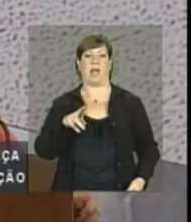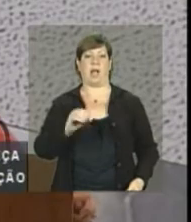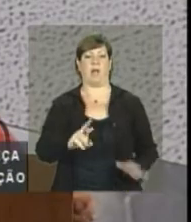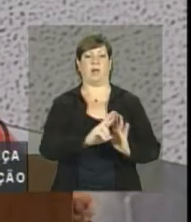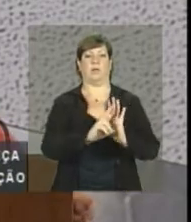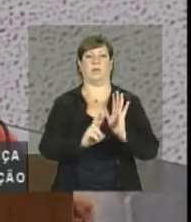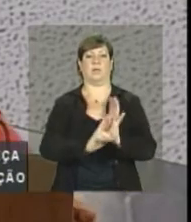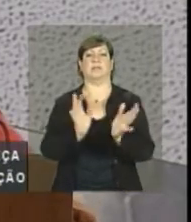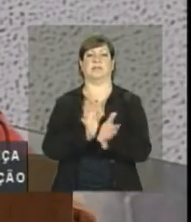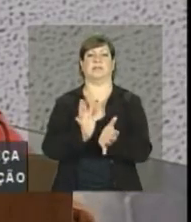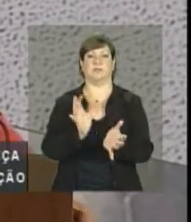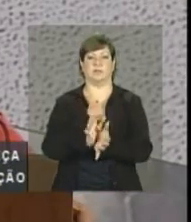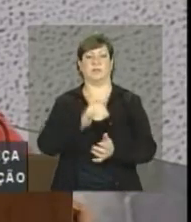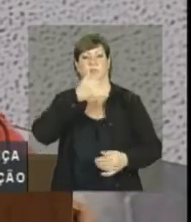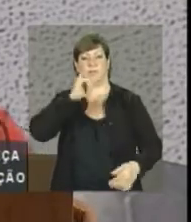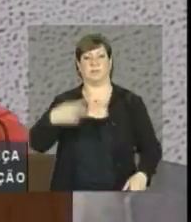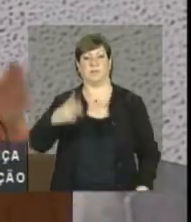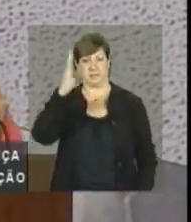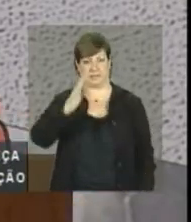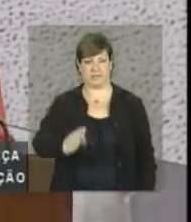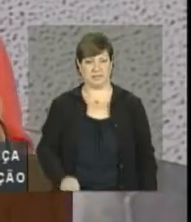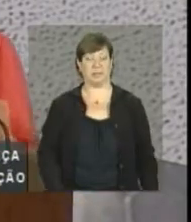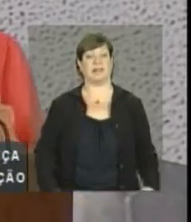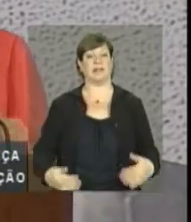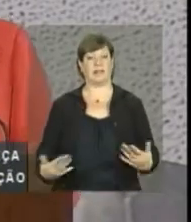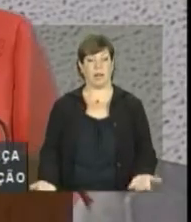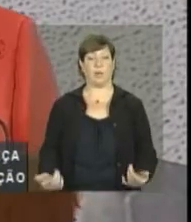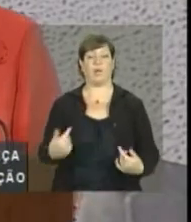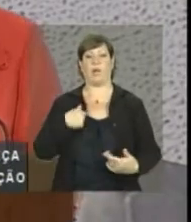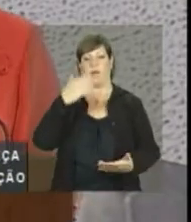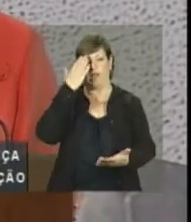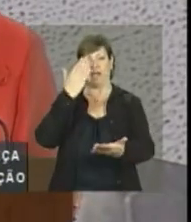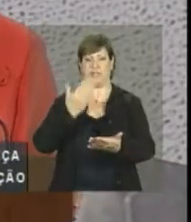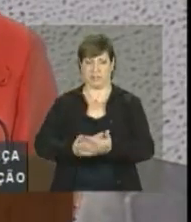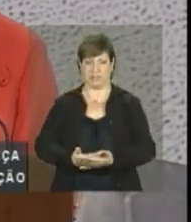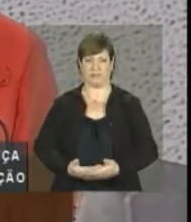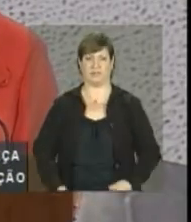regulatório do setor elétrico brasileiro. Então, eu acredito